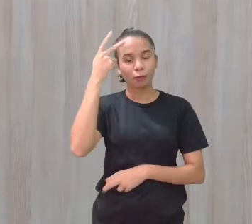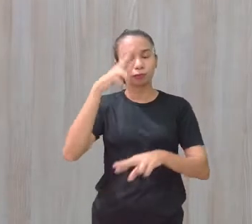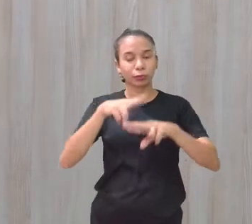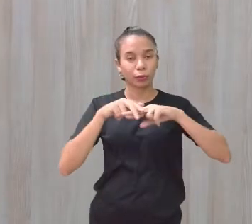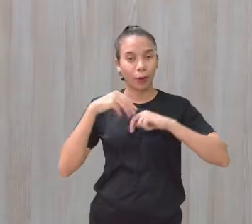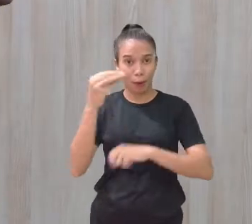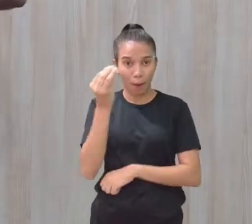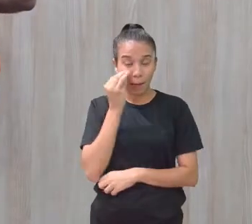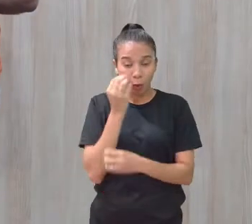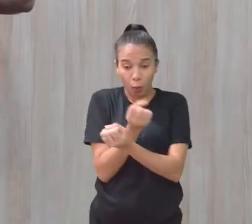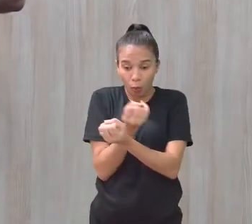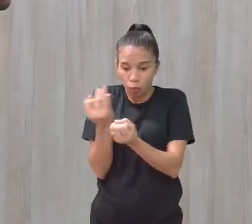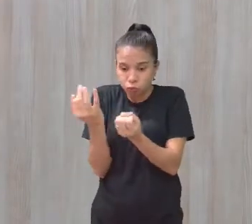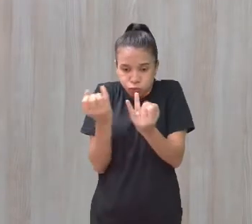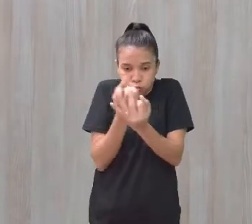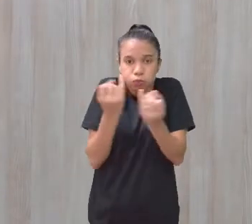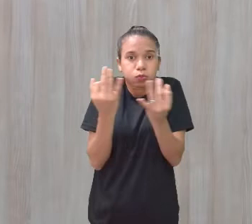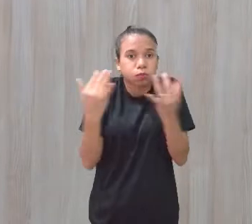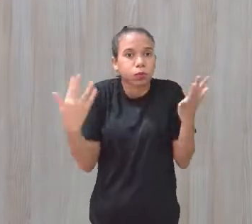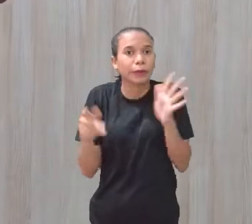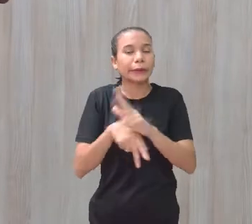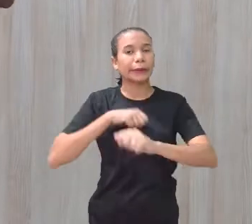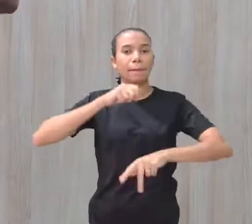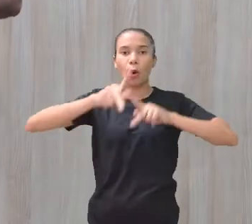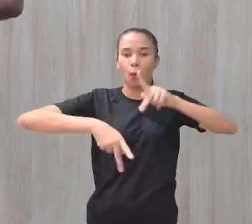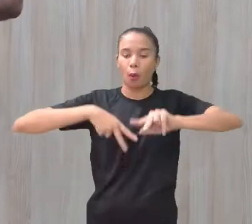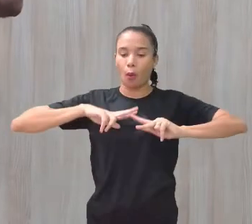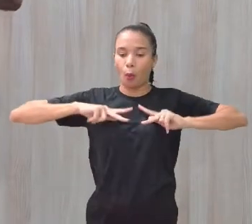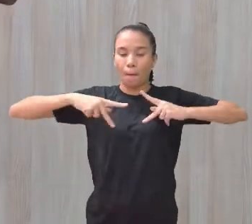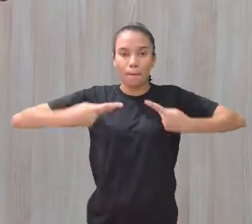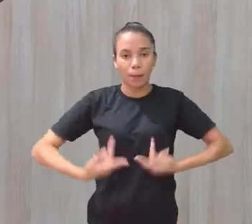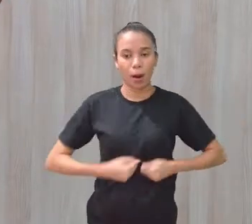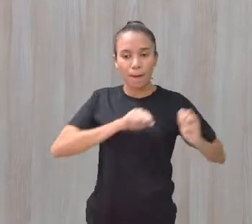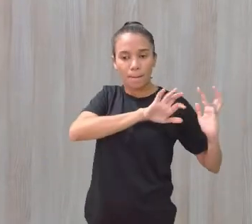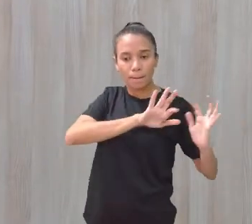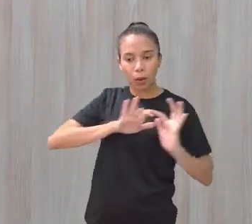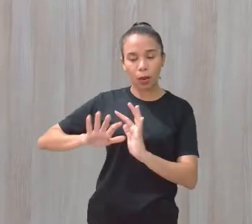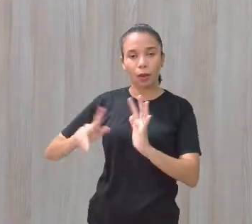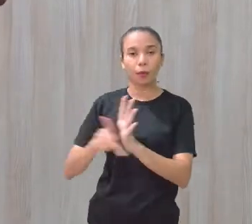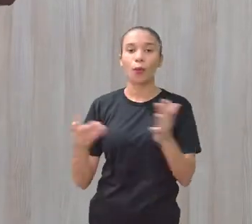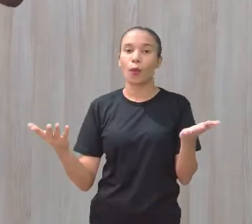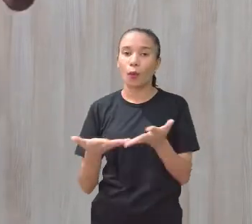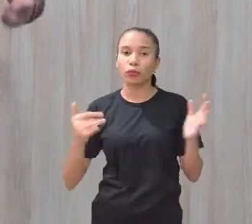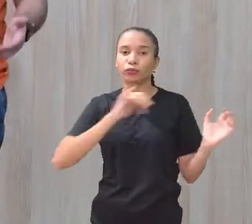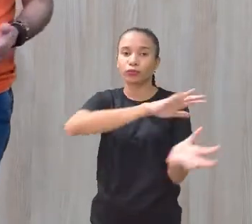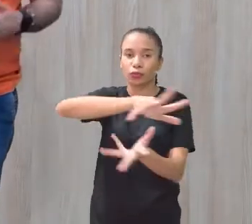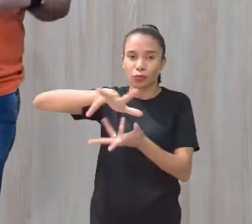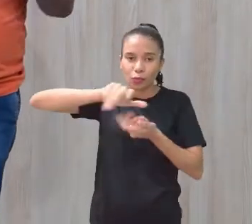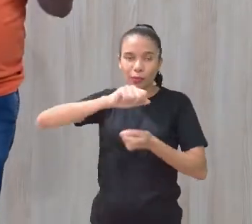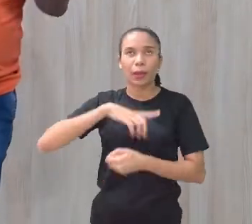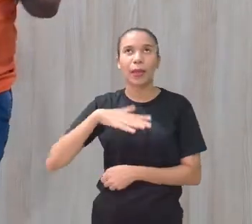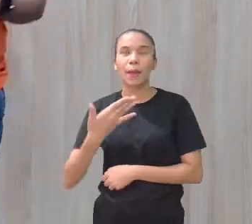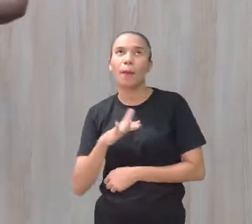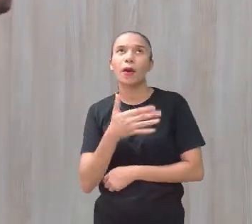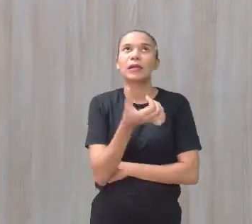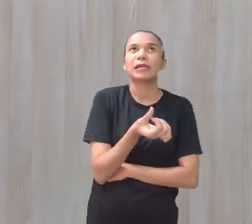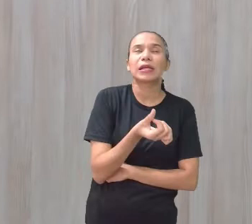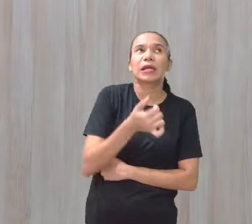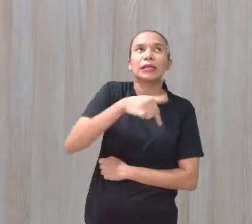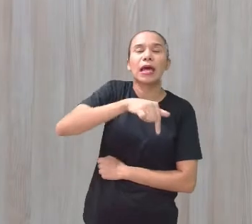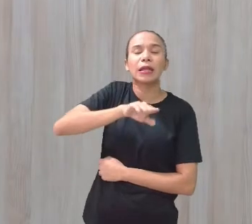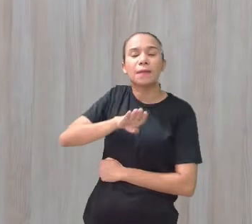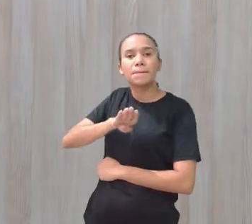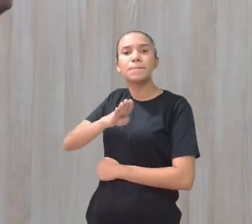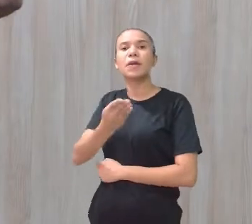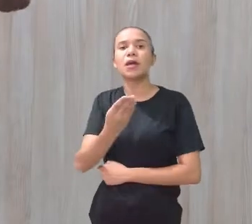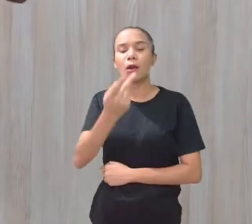observem aí que a população humana na Terra hoje, na casa dos 6 para 7 bilhões